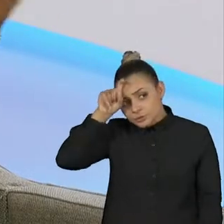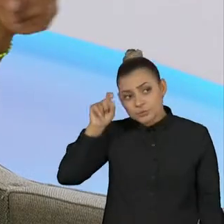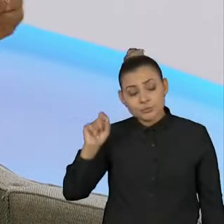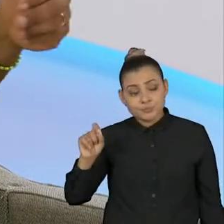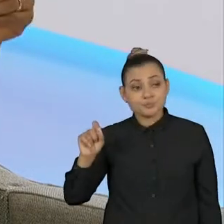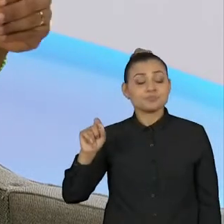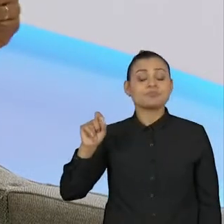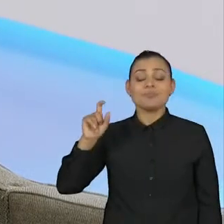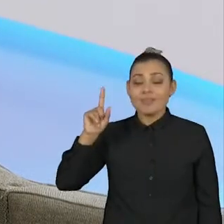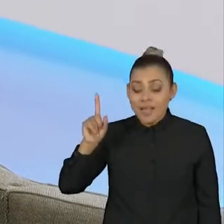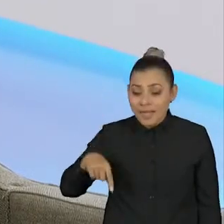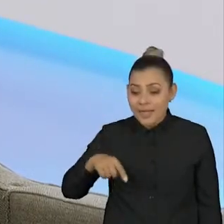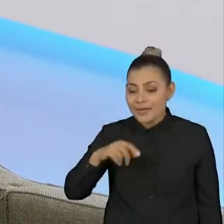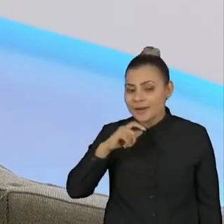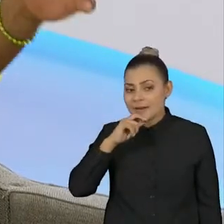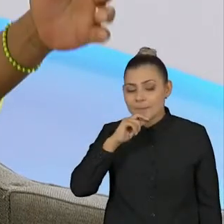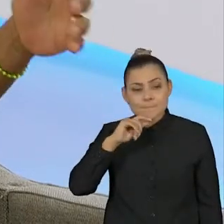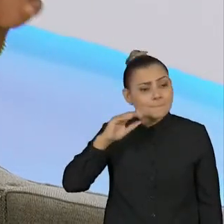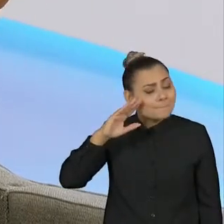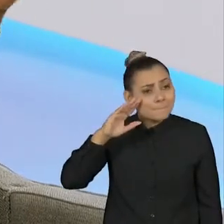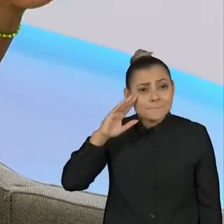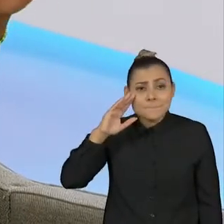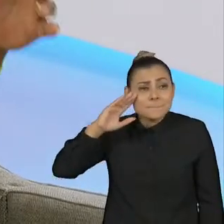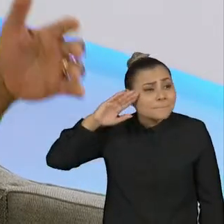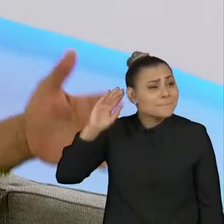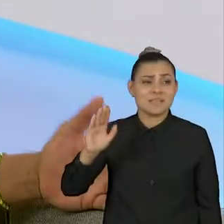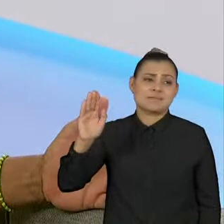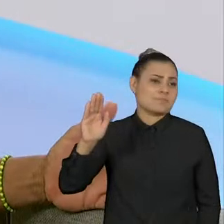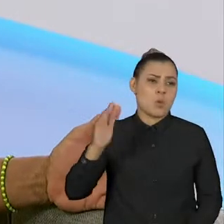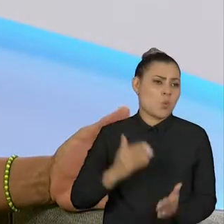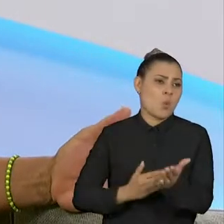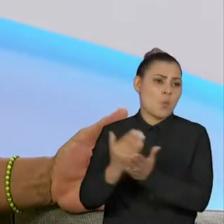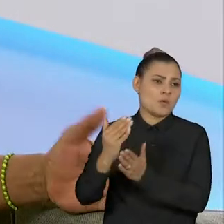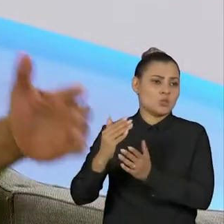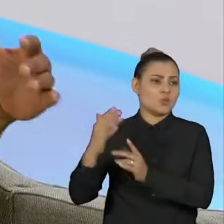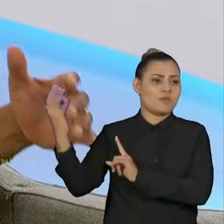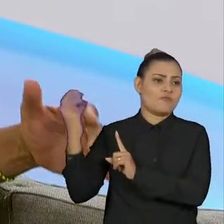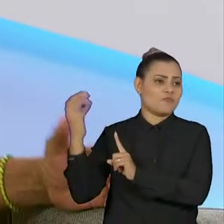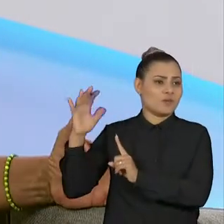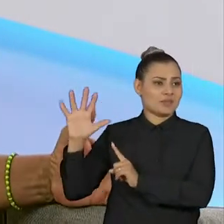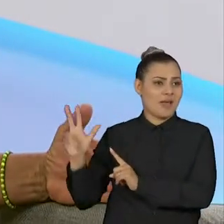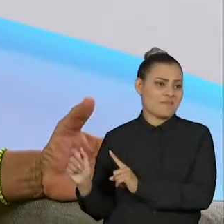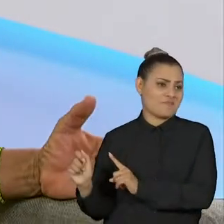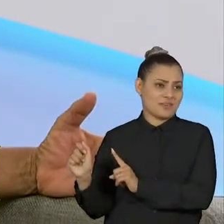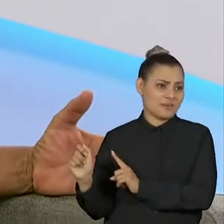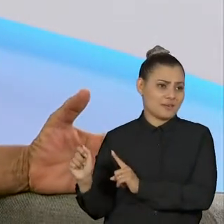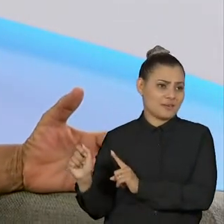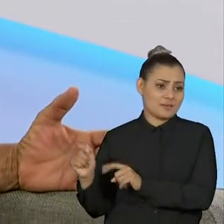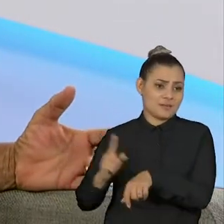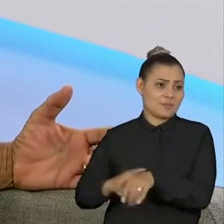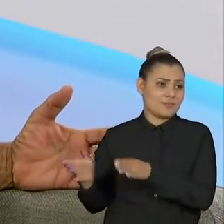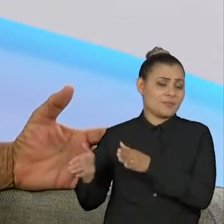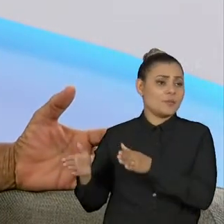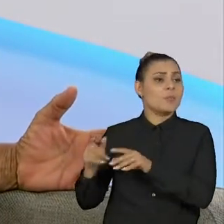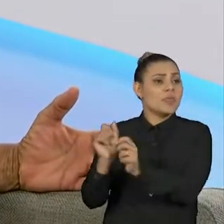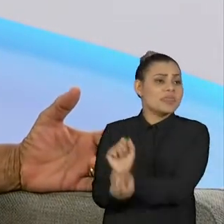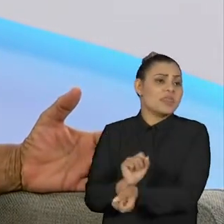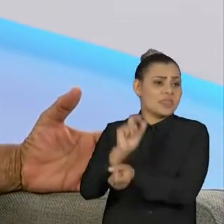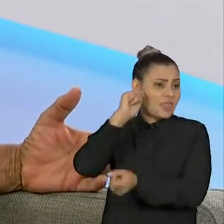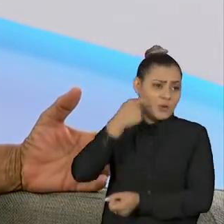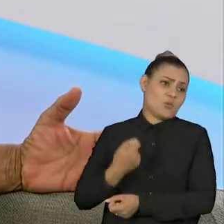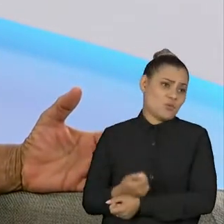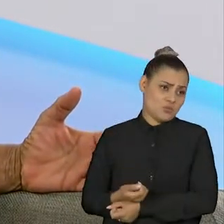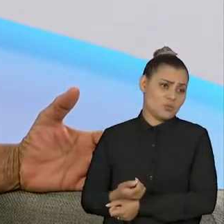o grande propulsor dessa história africana, nesse momento, e com